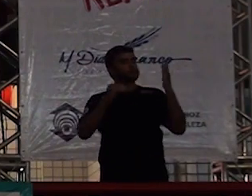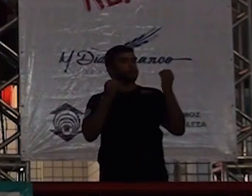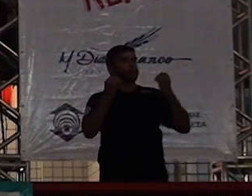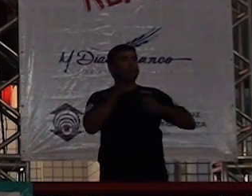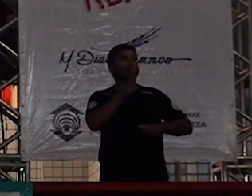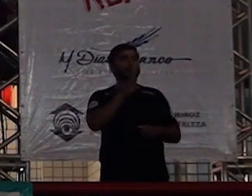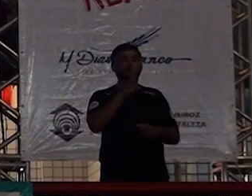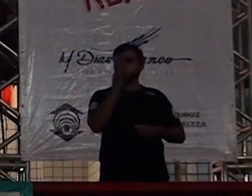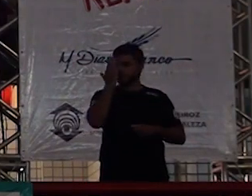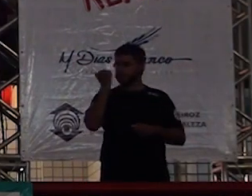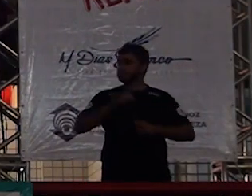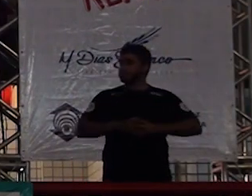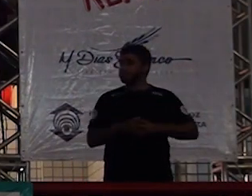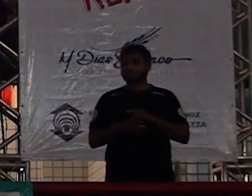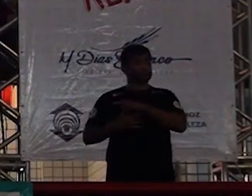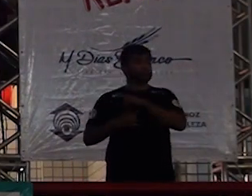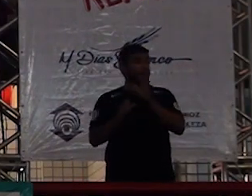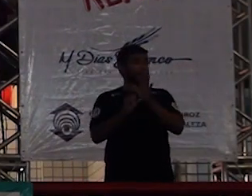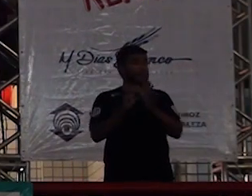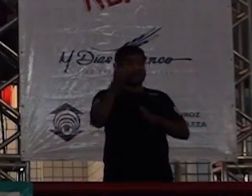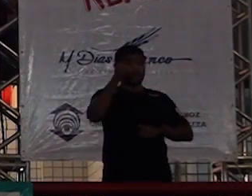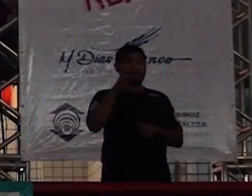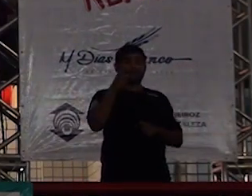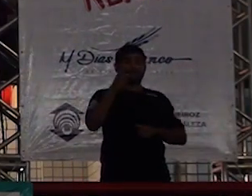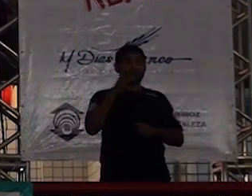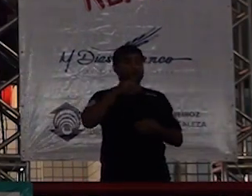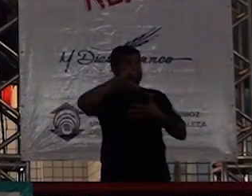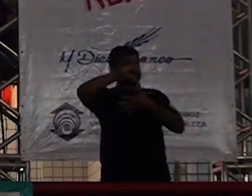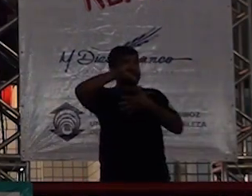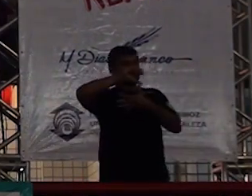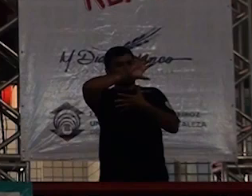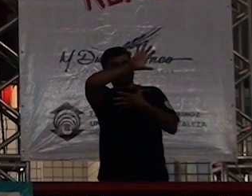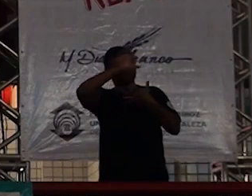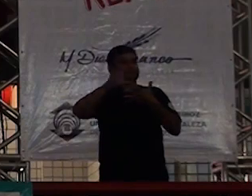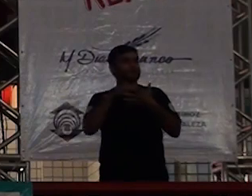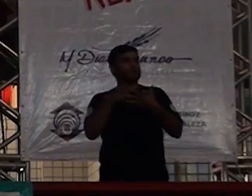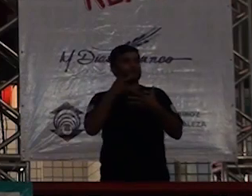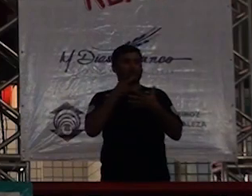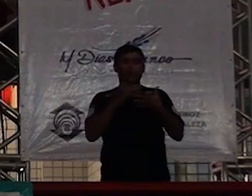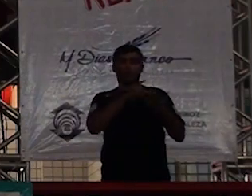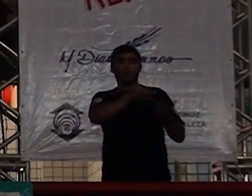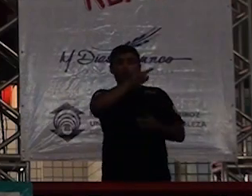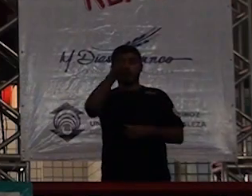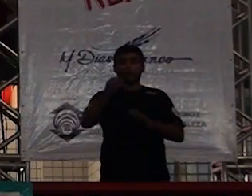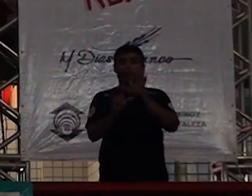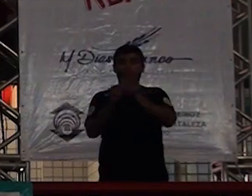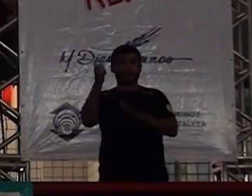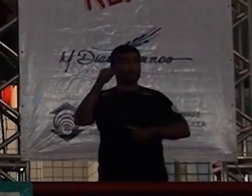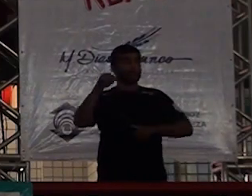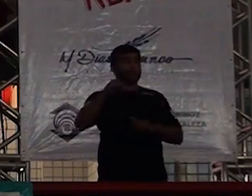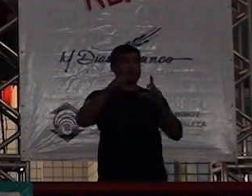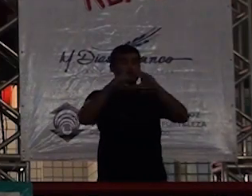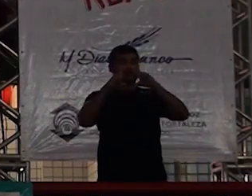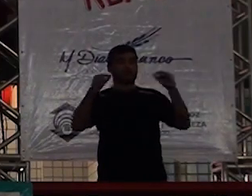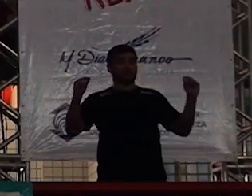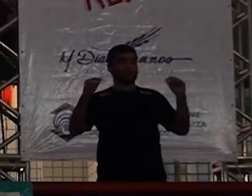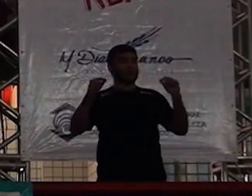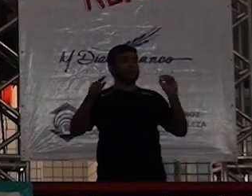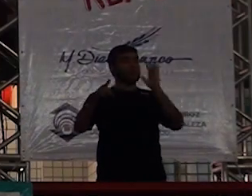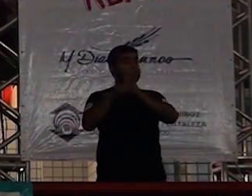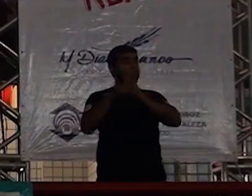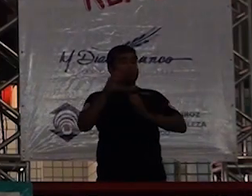Pela primeira vez, o fórum será realizado no Hemisfério Sul. Pessoas de todo o mundo se encontrarão em Brasília, na capital do